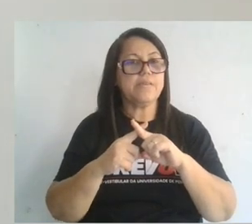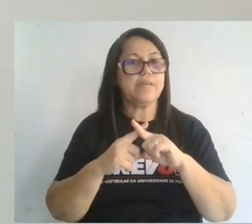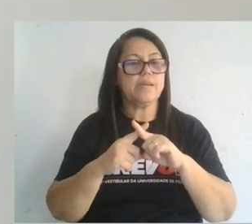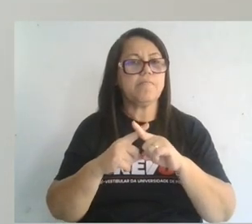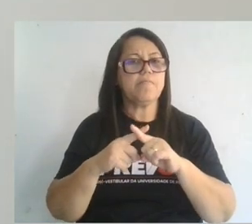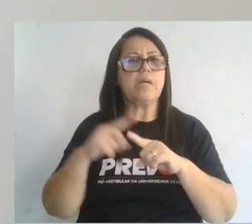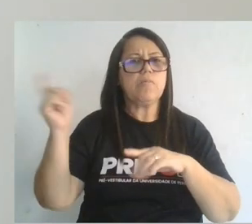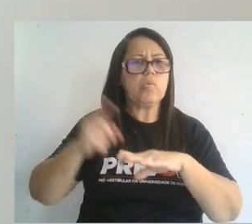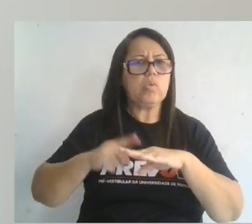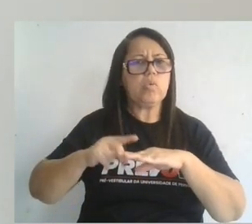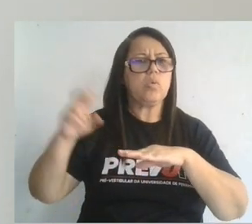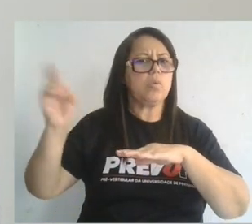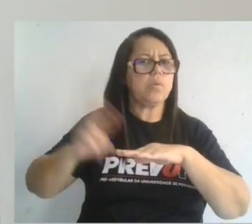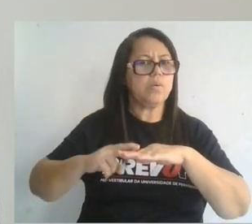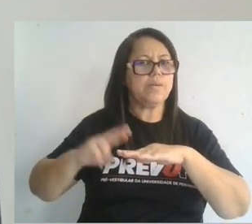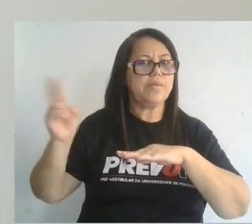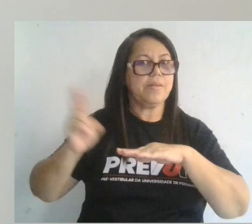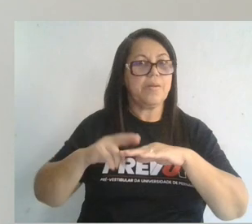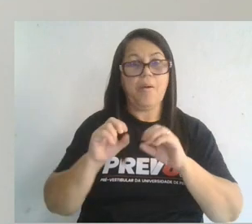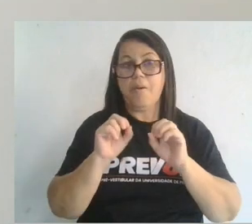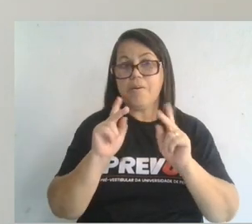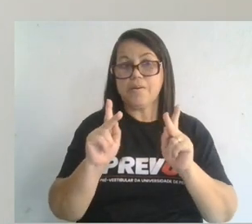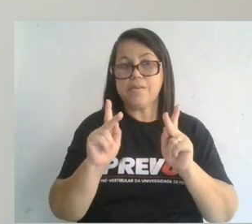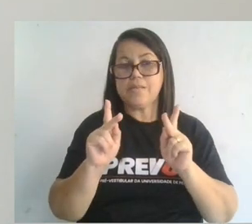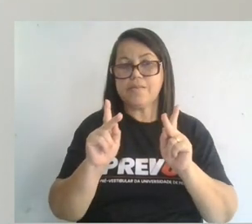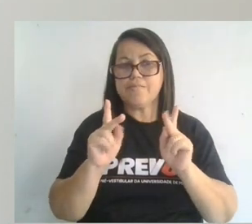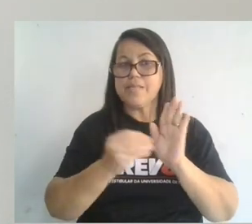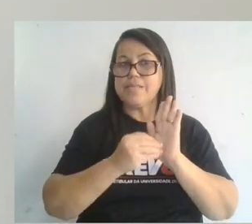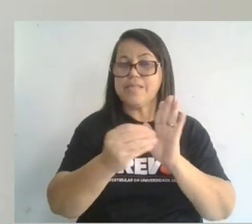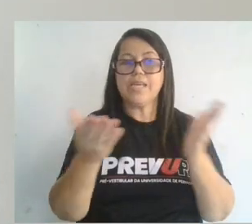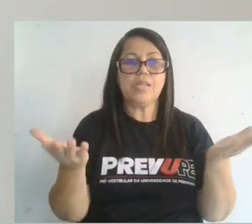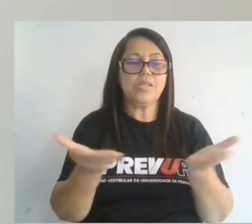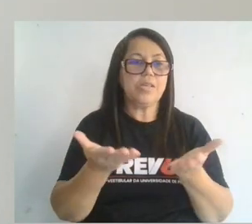frequência da radiação. Ok, pessoal? Então,